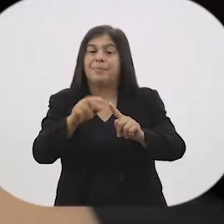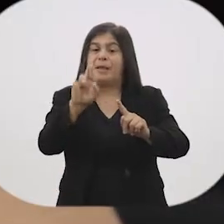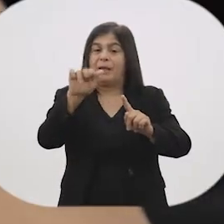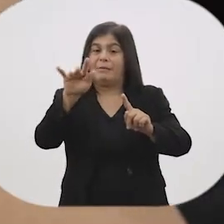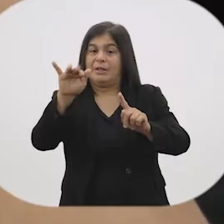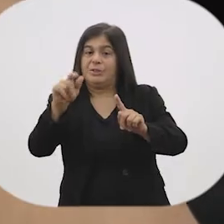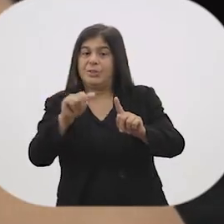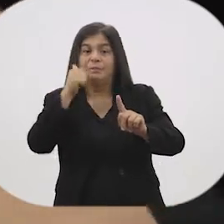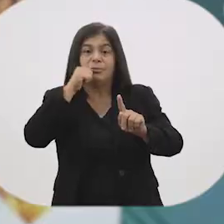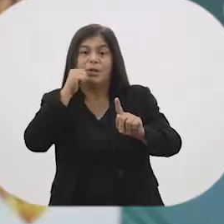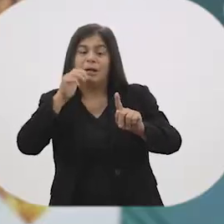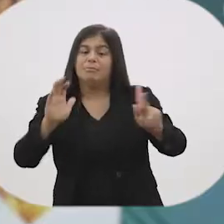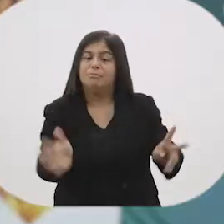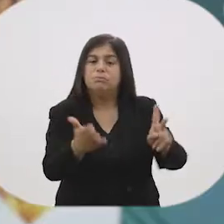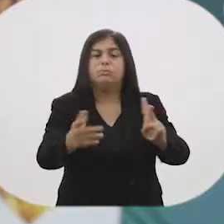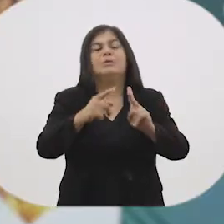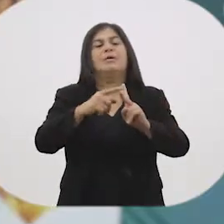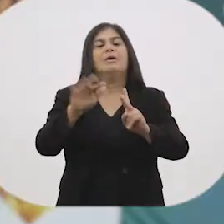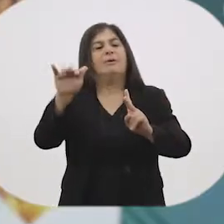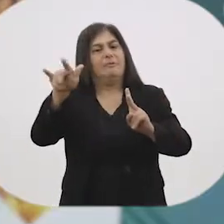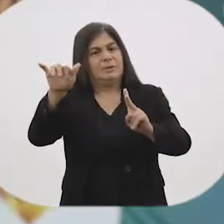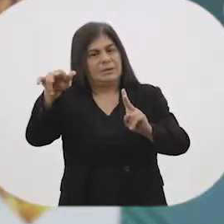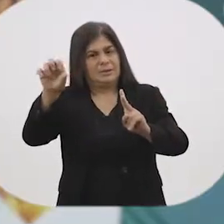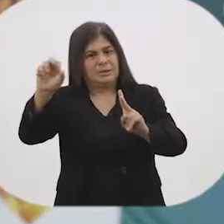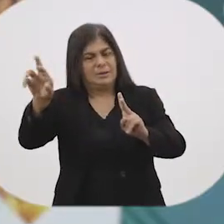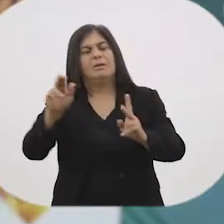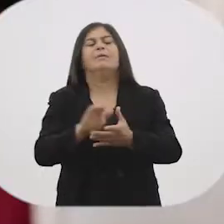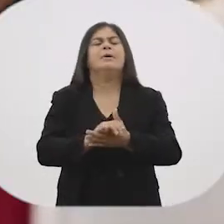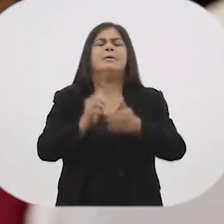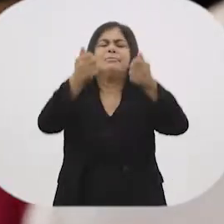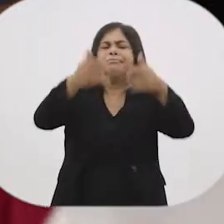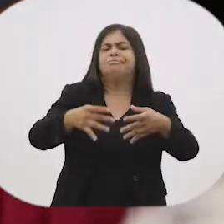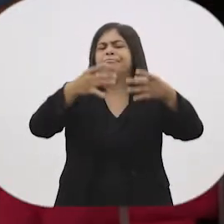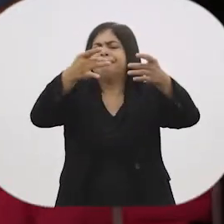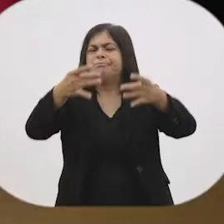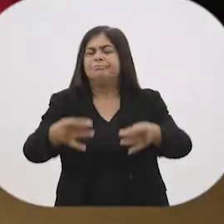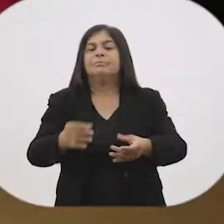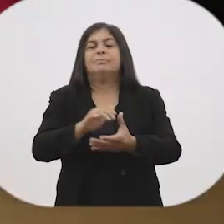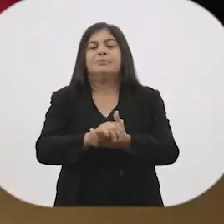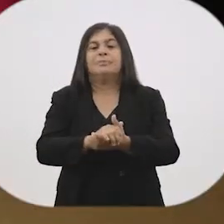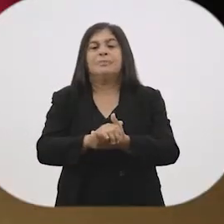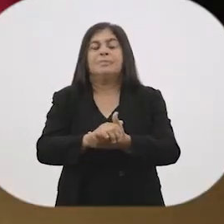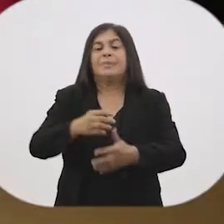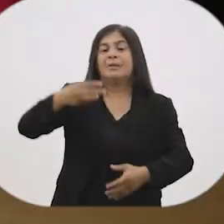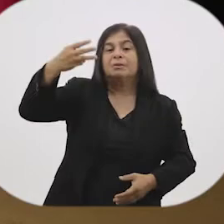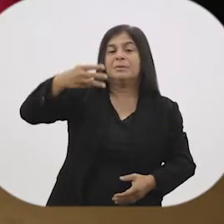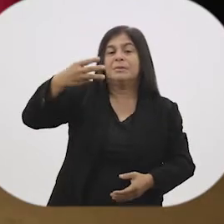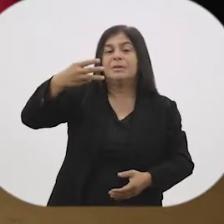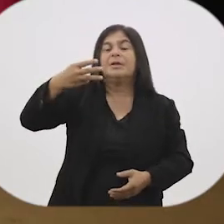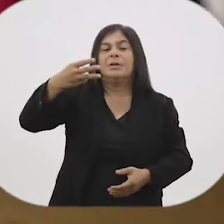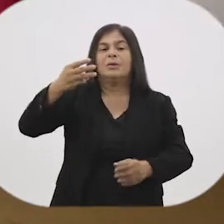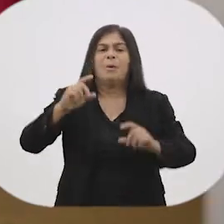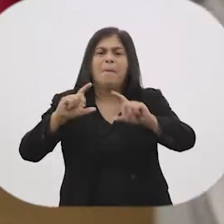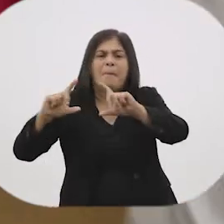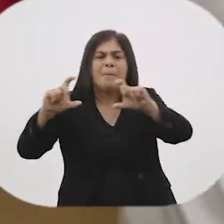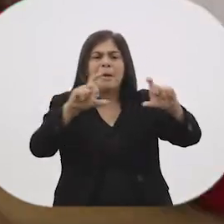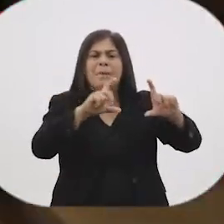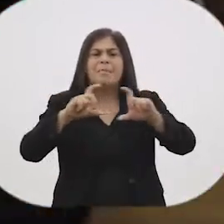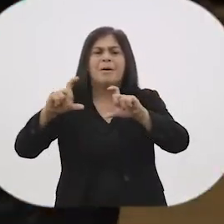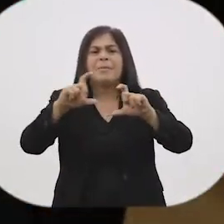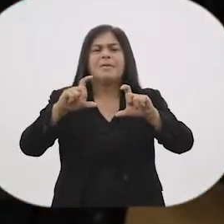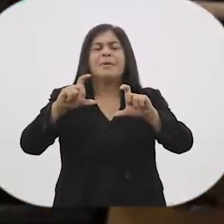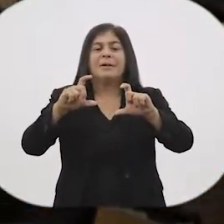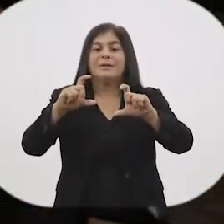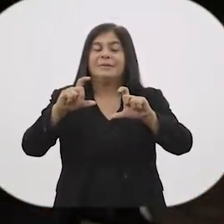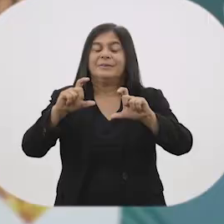florescer mulheres também vai ver matéria sobre a premiação do 3º concurso de fotografia mpb e